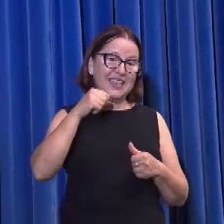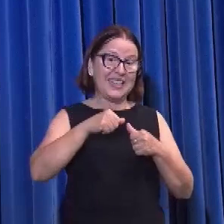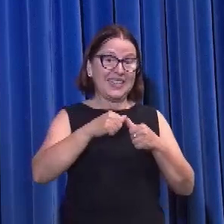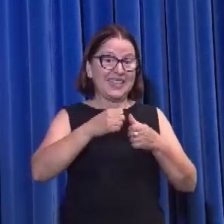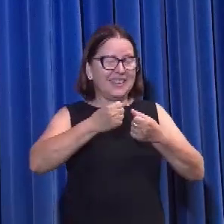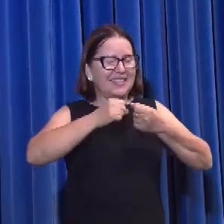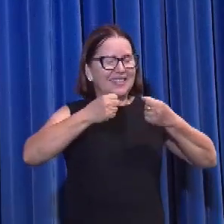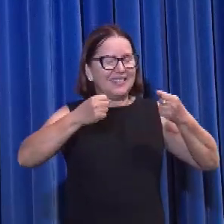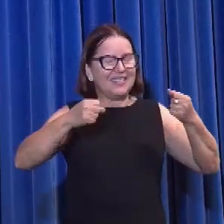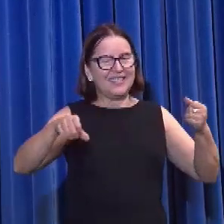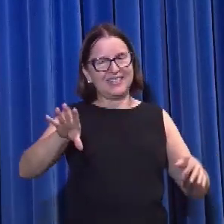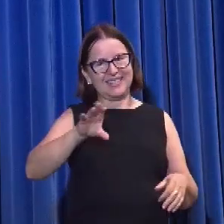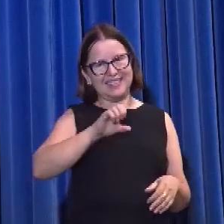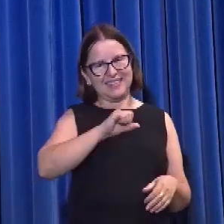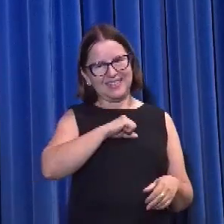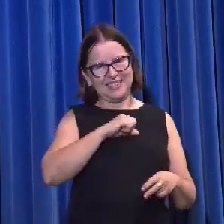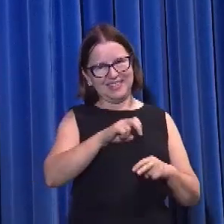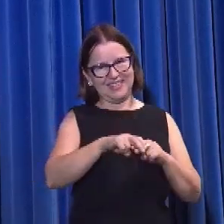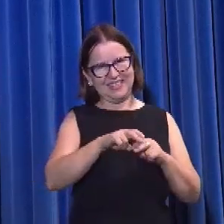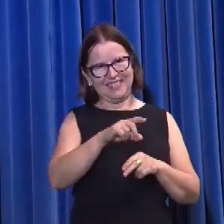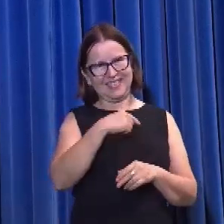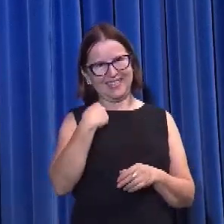amor por nós.